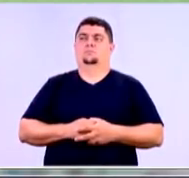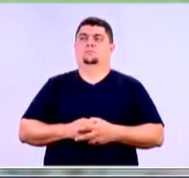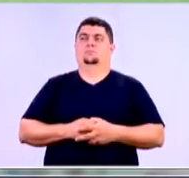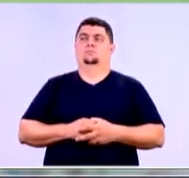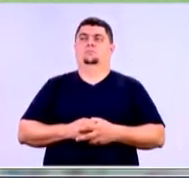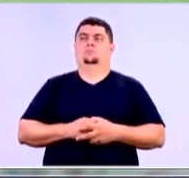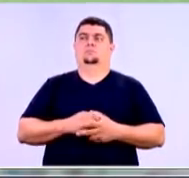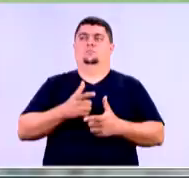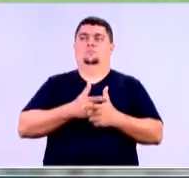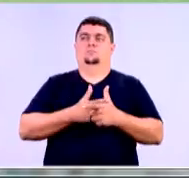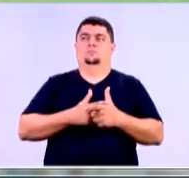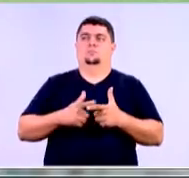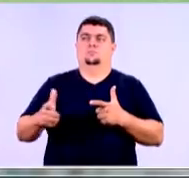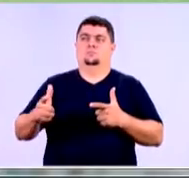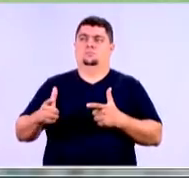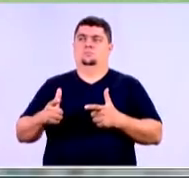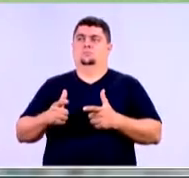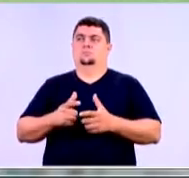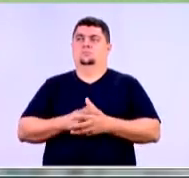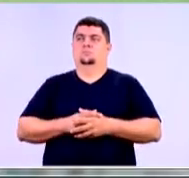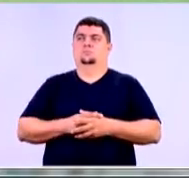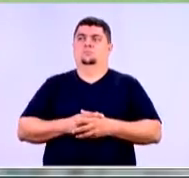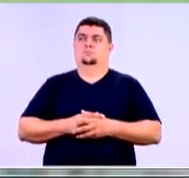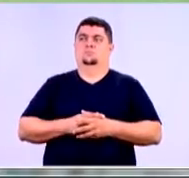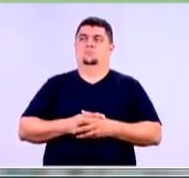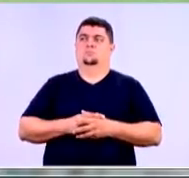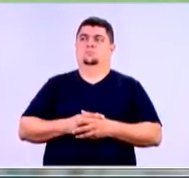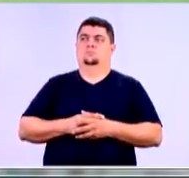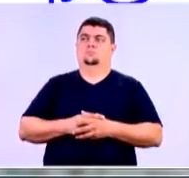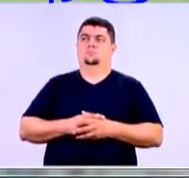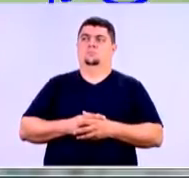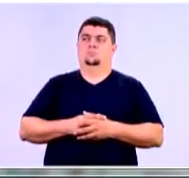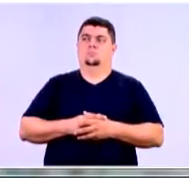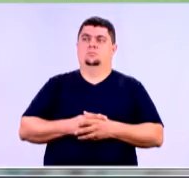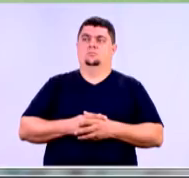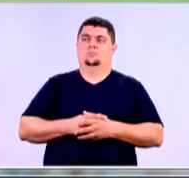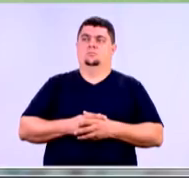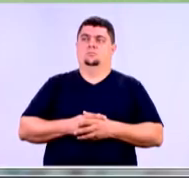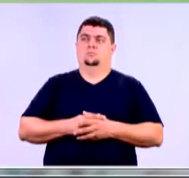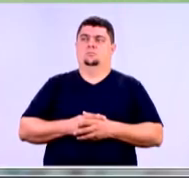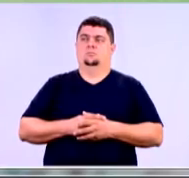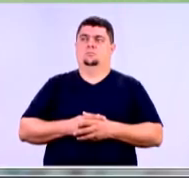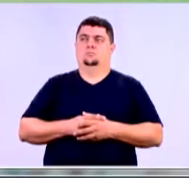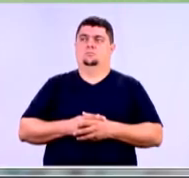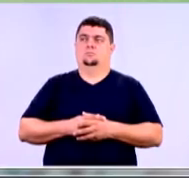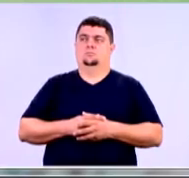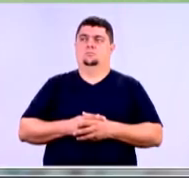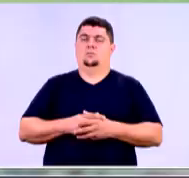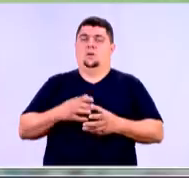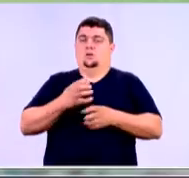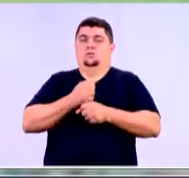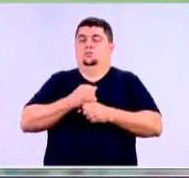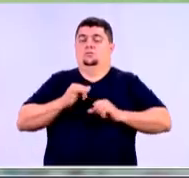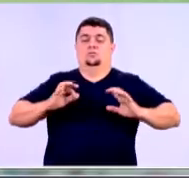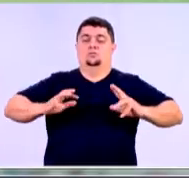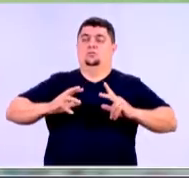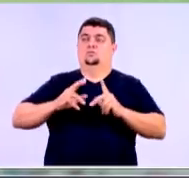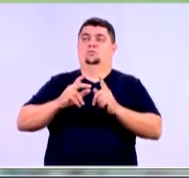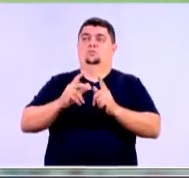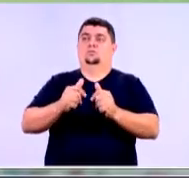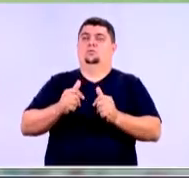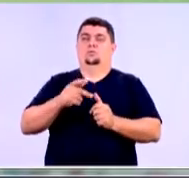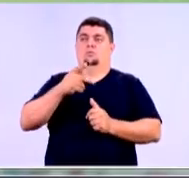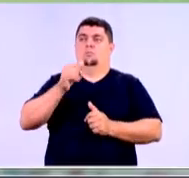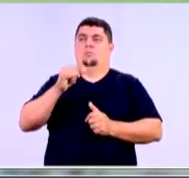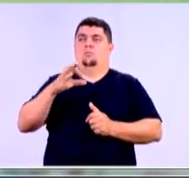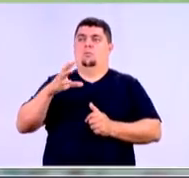Eu vou dividir isso pelo meu passivo total. Tá mais fácil achar o passivo total, né? Que na forma... passivo total é mais fácil. É a soma de todo o passivo,